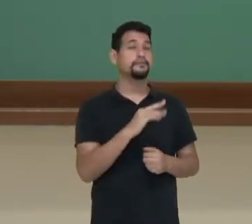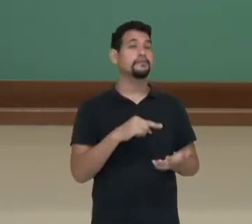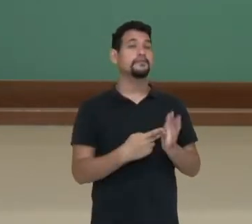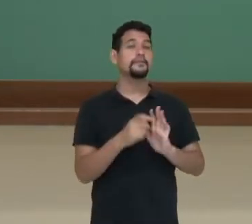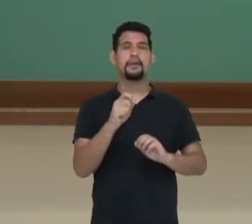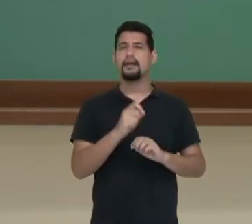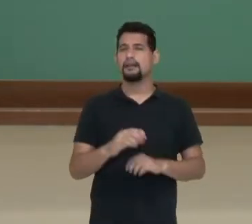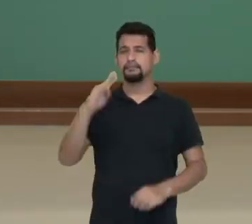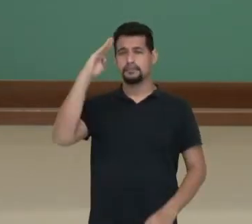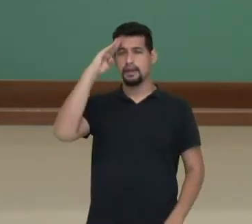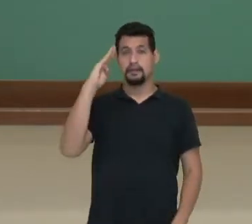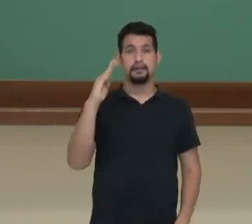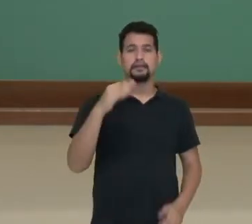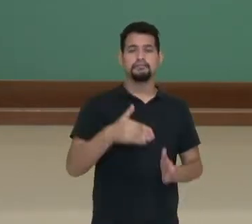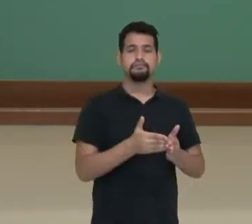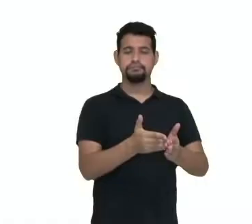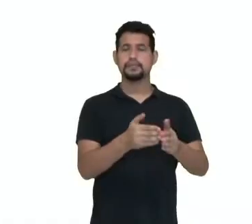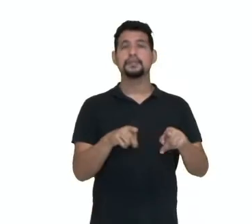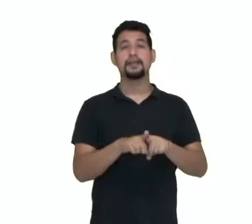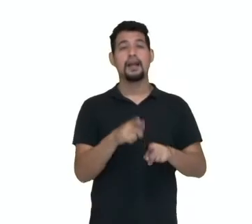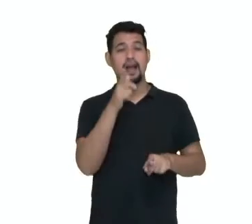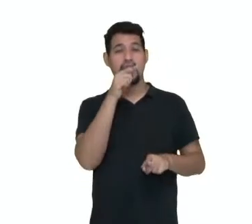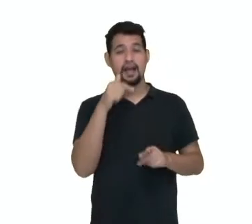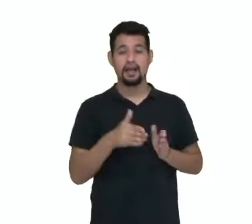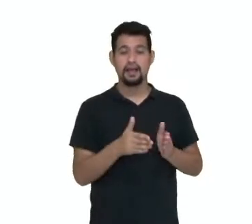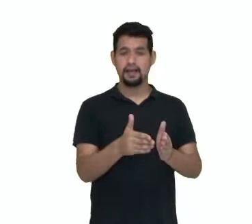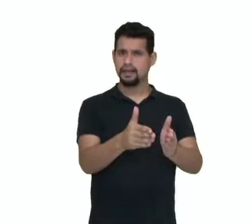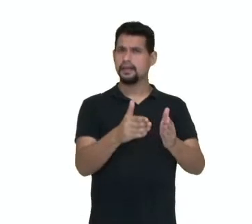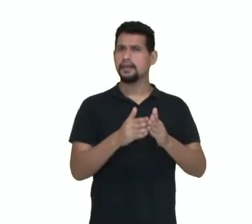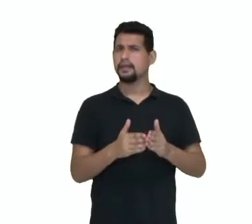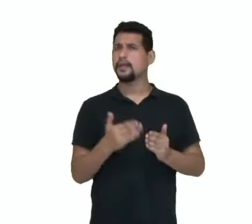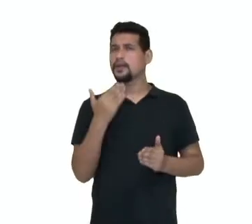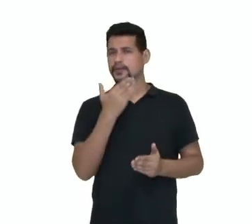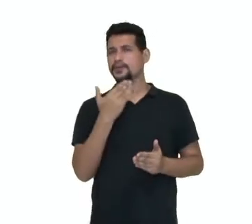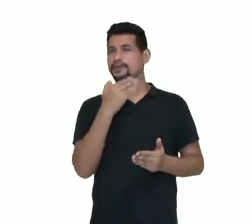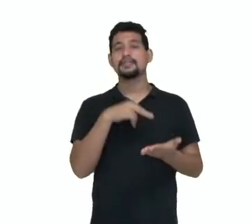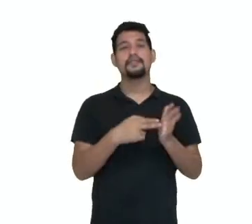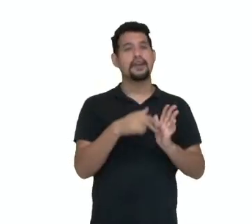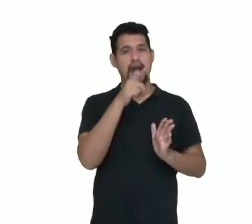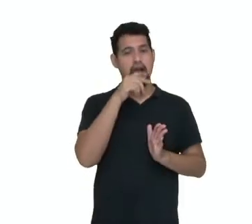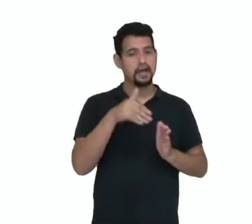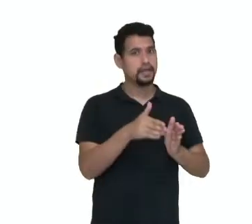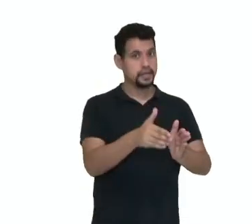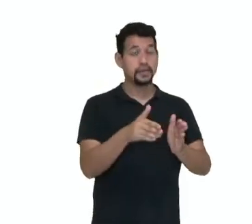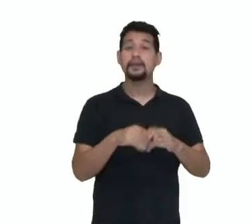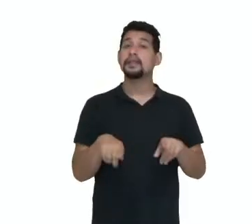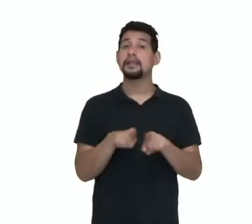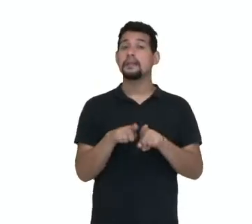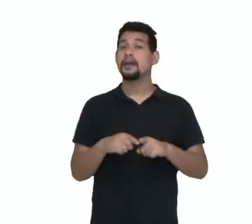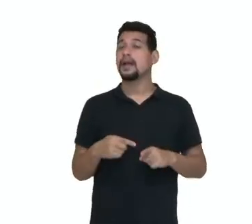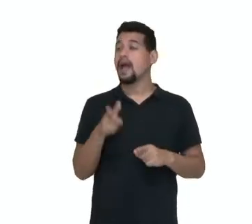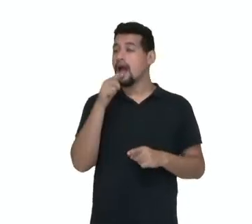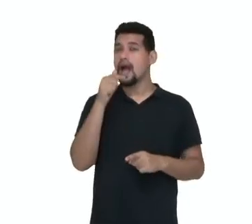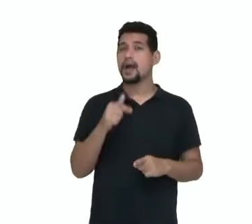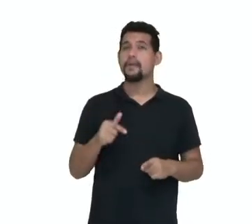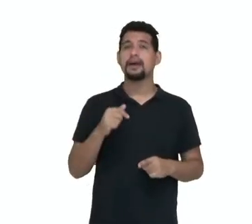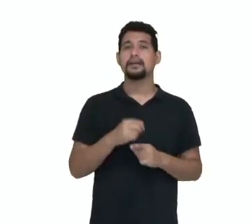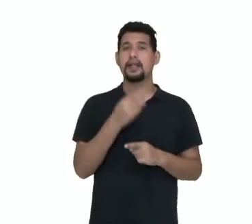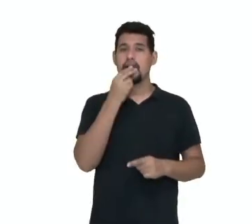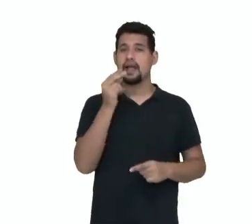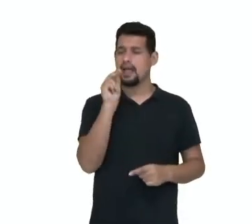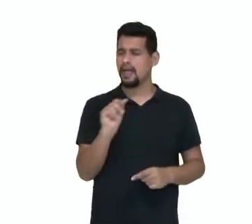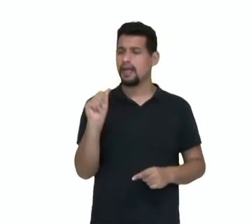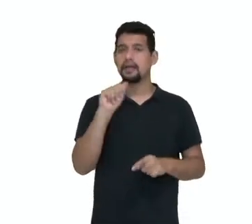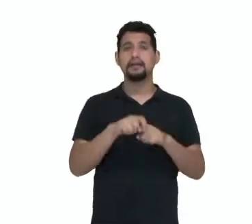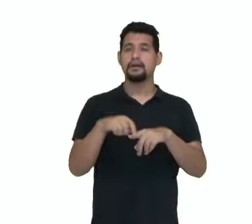a Marinha do Brasil, tanto pelas águas doces, isso é, são aquelas águas de rios, quanto também pelas águas salgadas, a